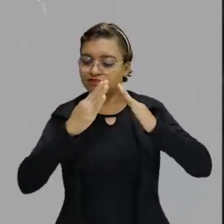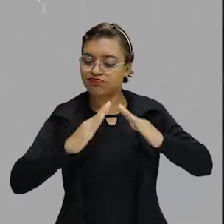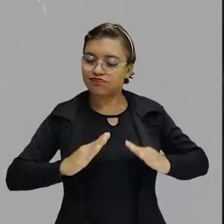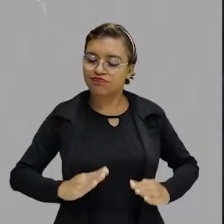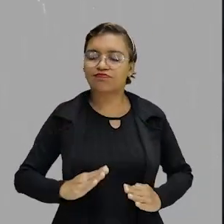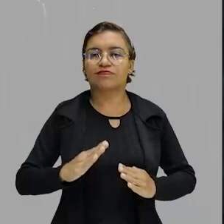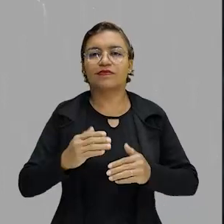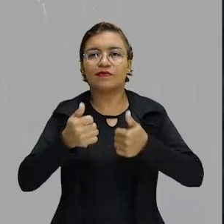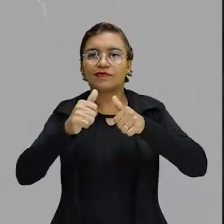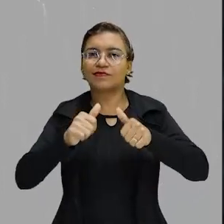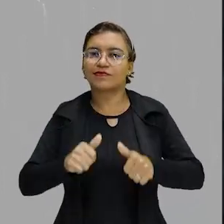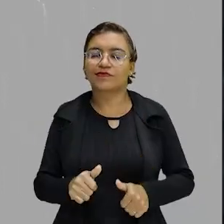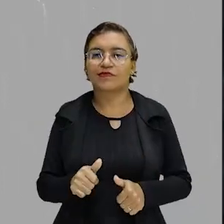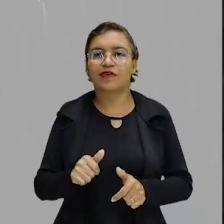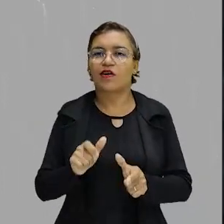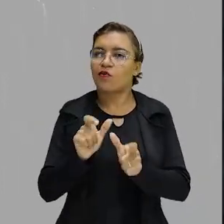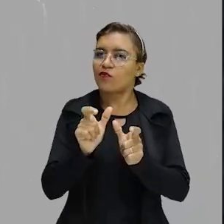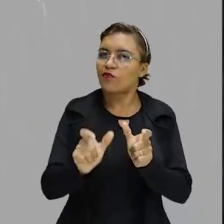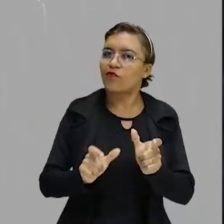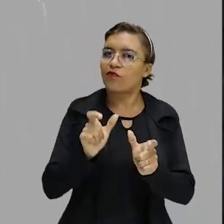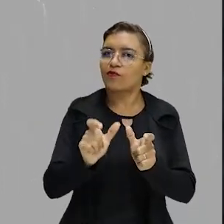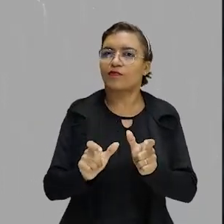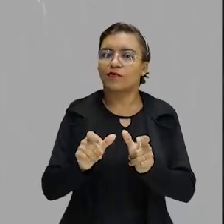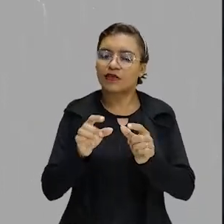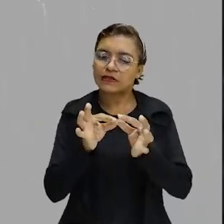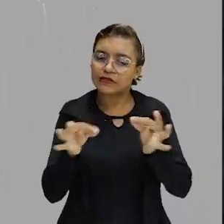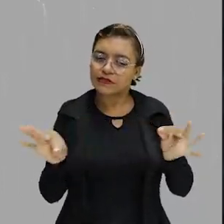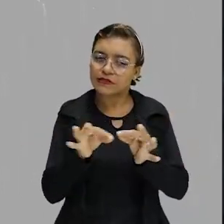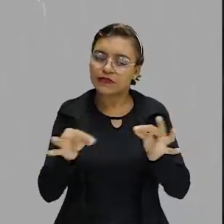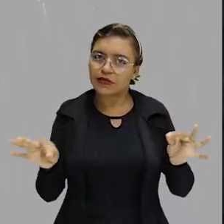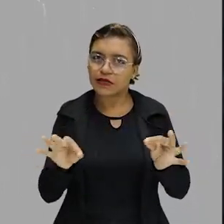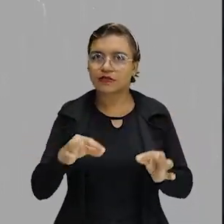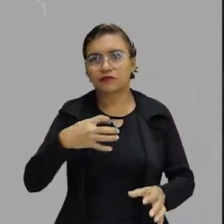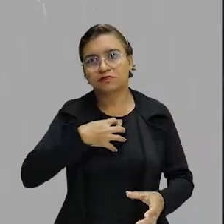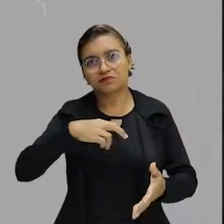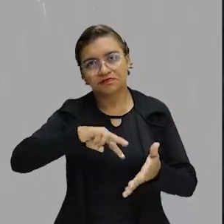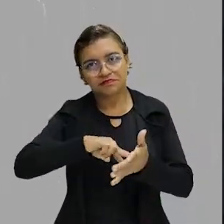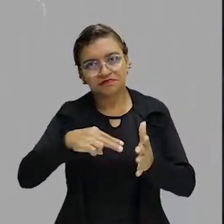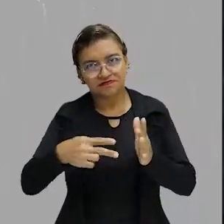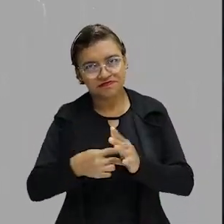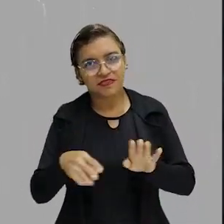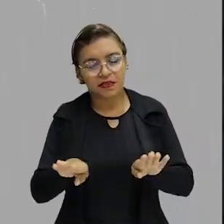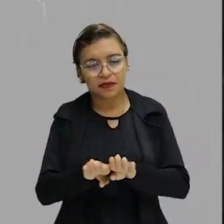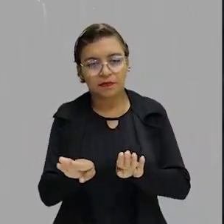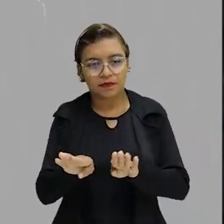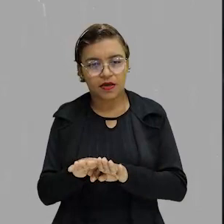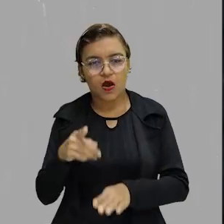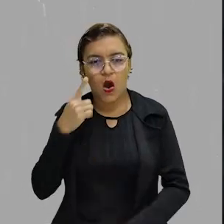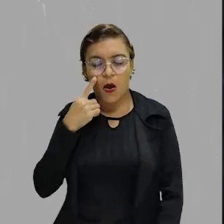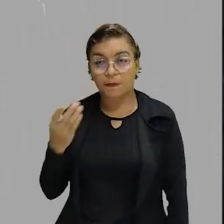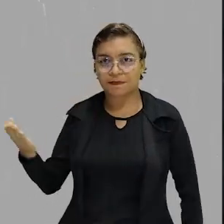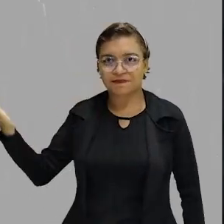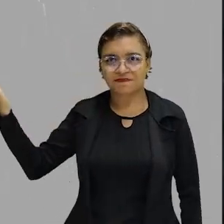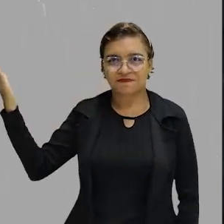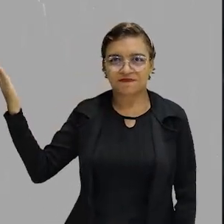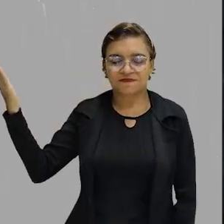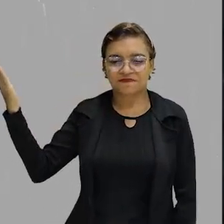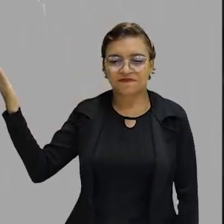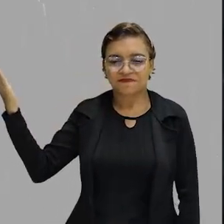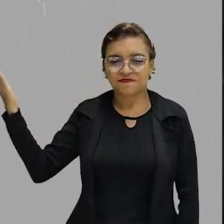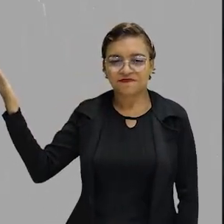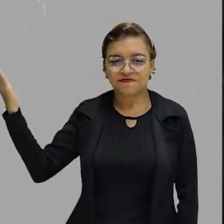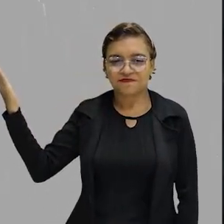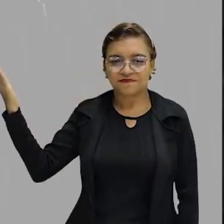forma morfológica, ou sintática, ou semântica. Tenho tudo para ser rico, mas só me